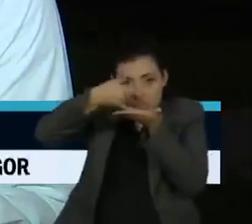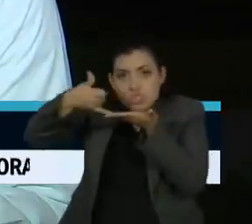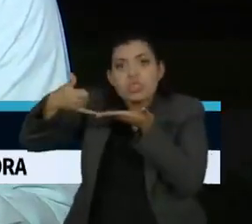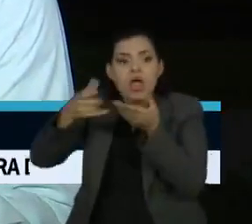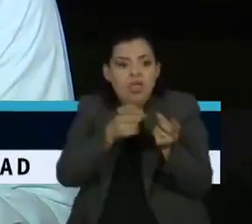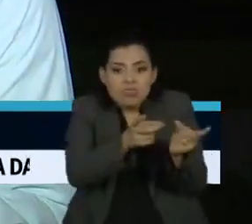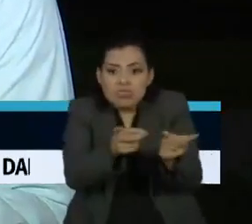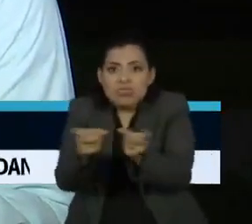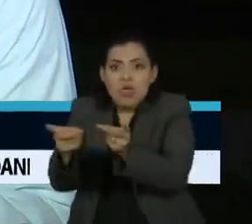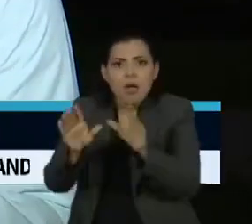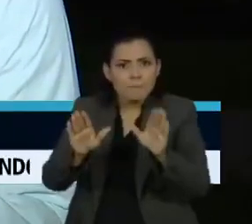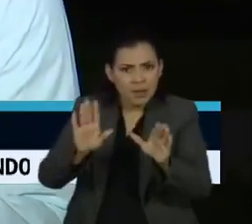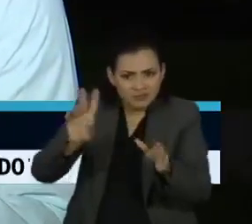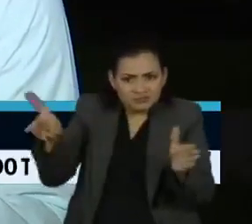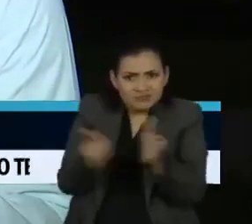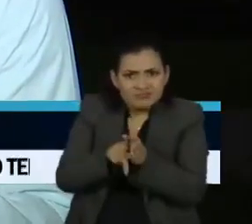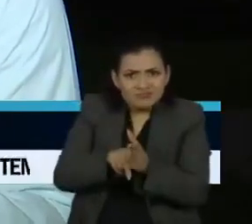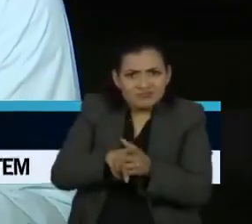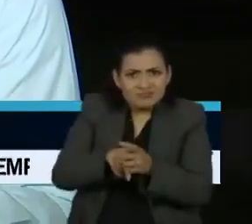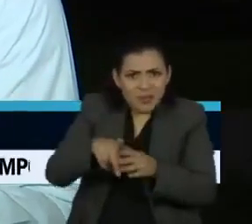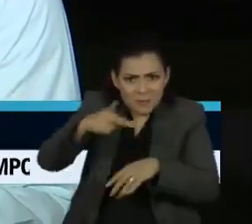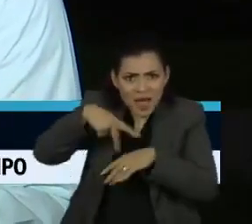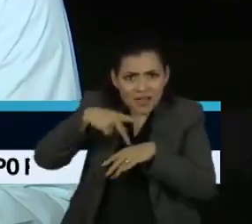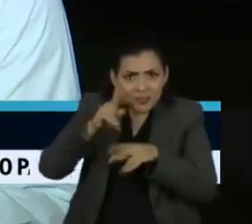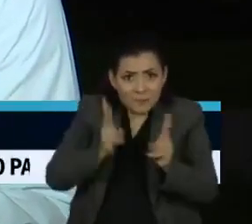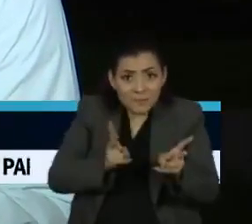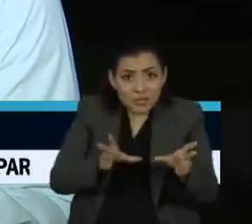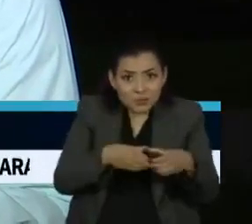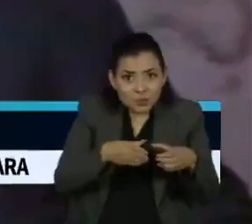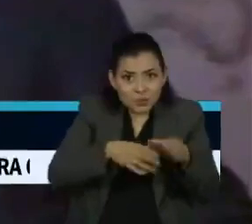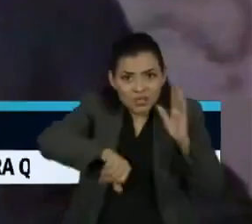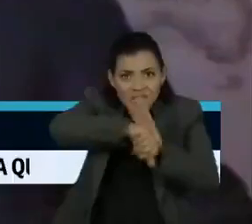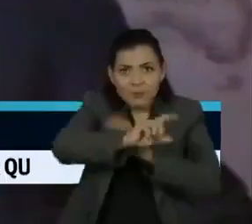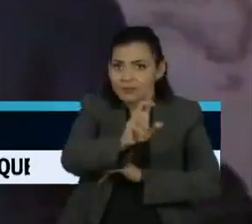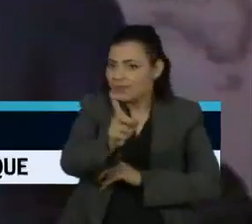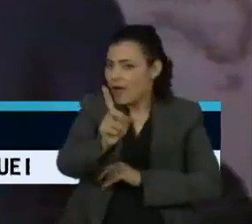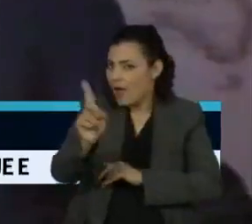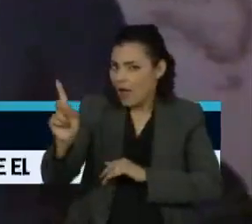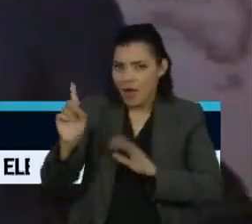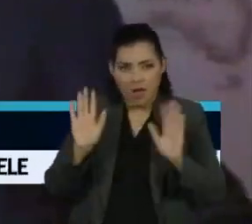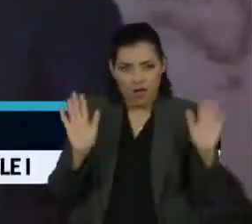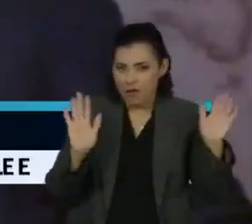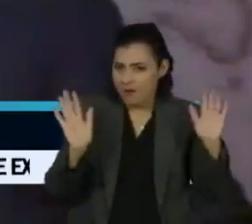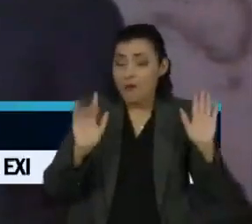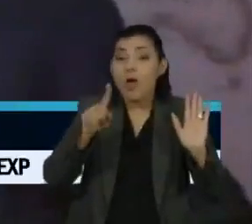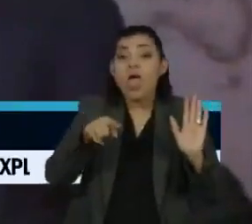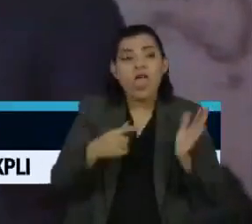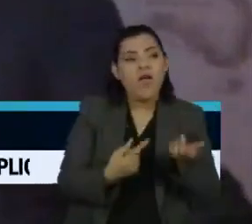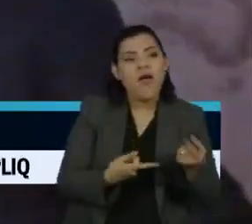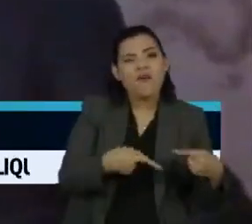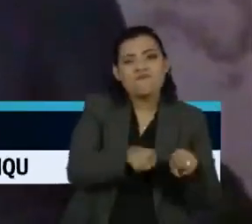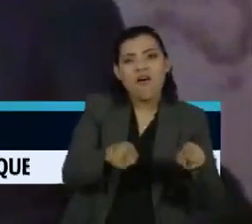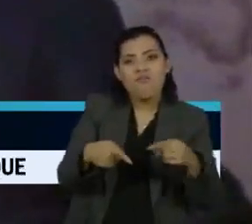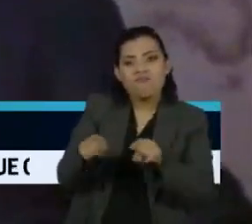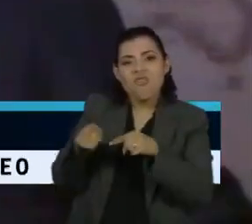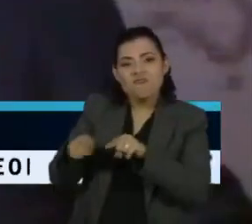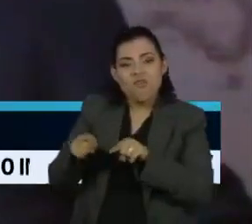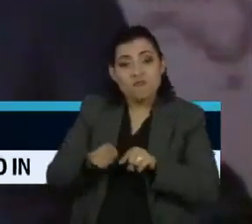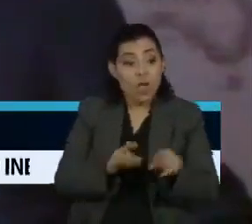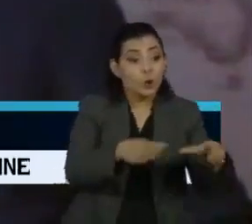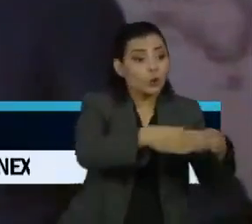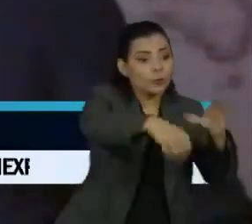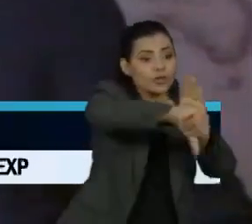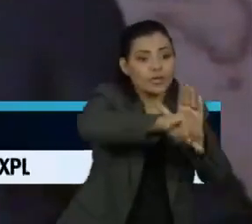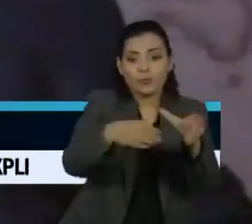criminosos não pertencem necessariamente a uma mesma organização. É como se fosse um consórcio, uma rede, propriamente